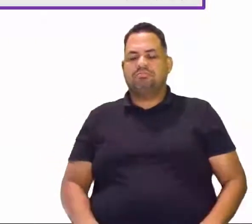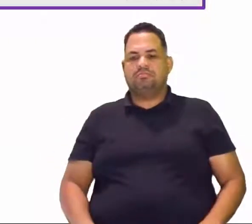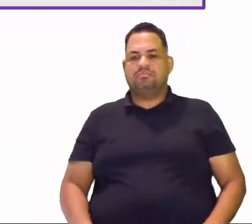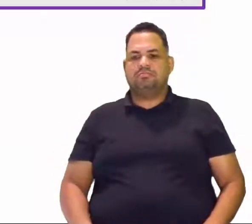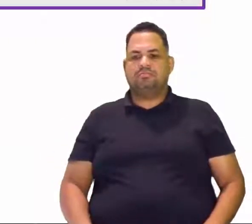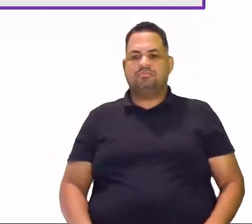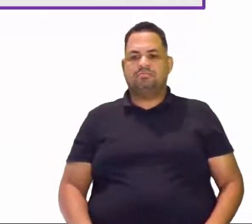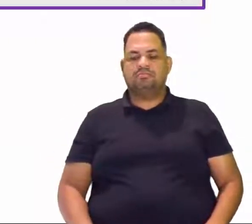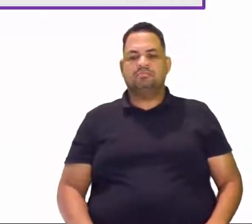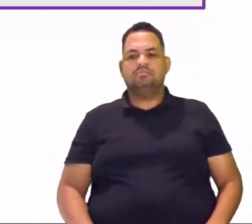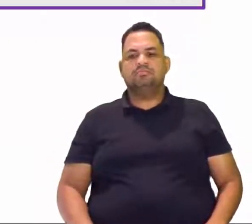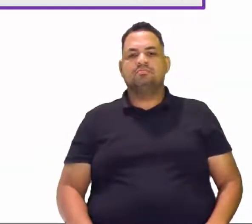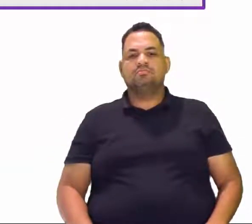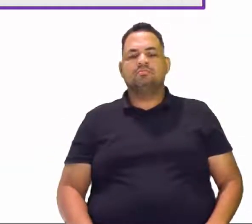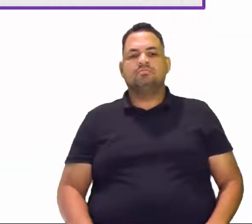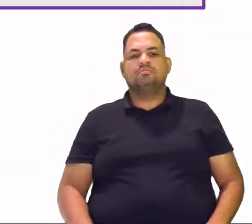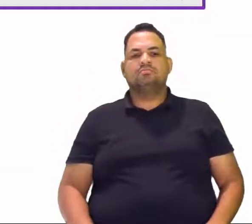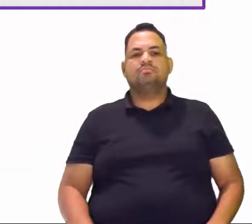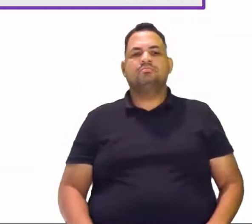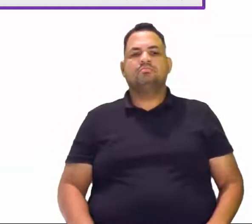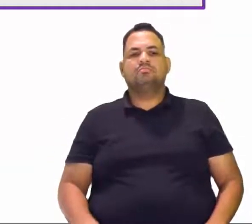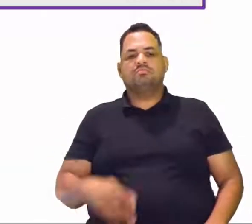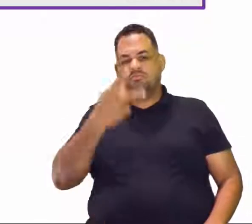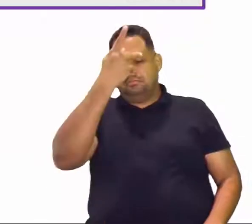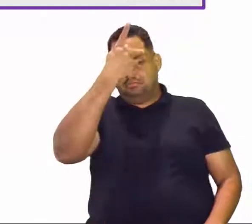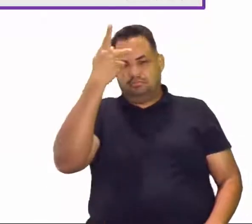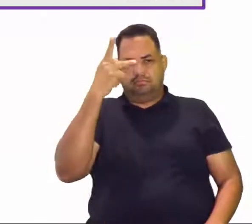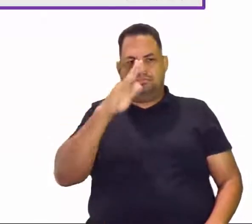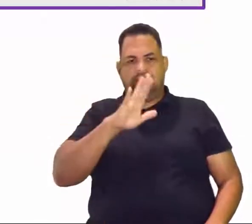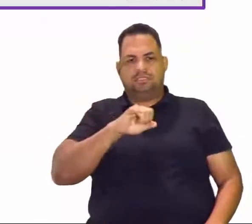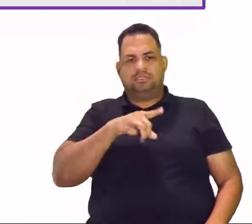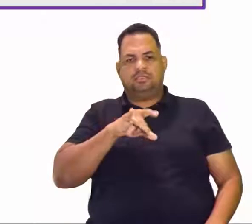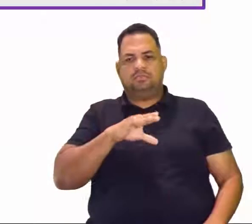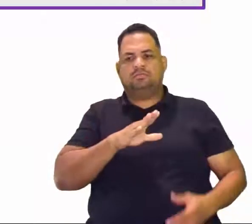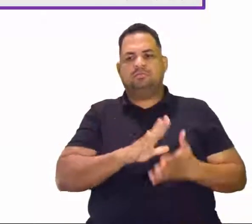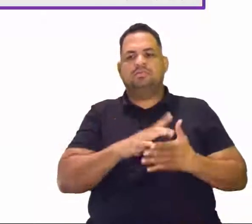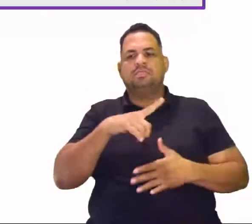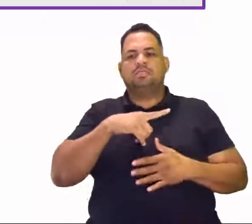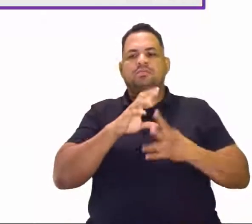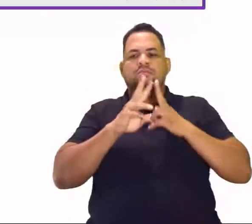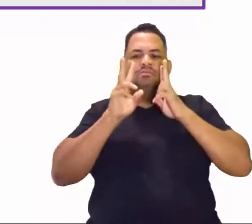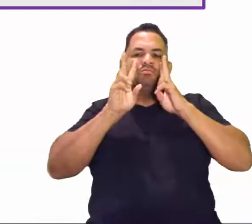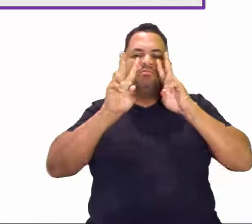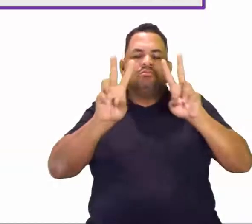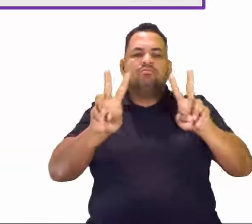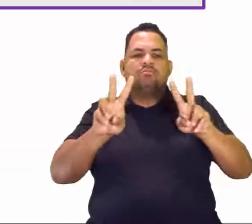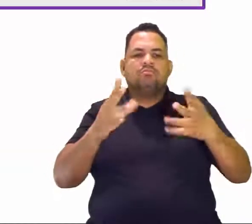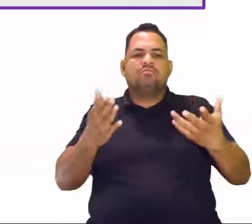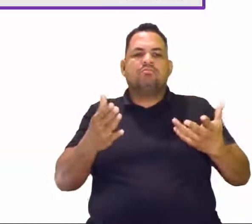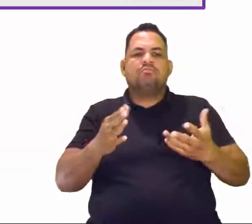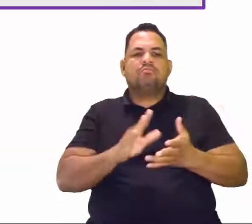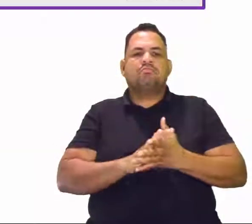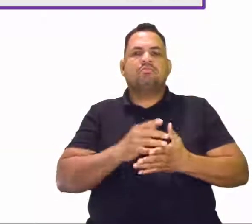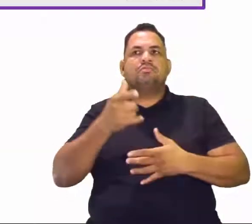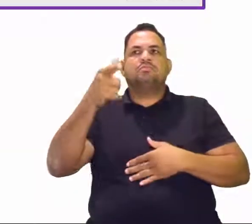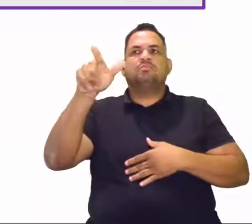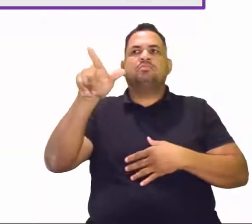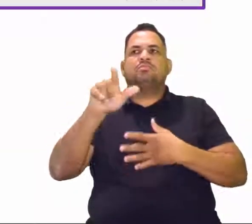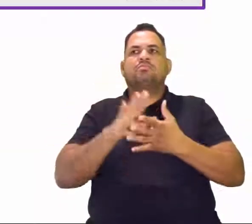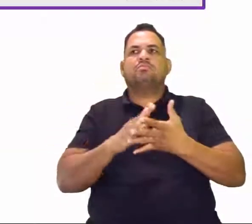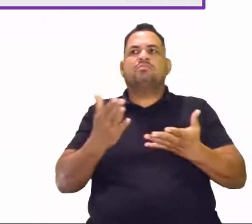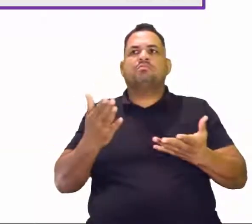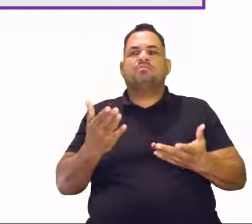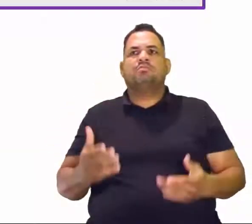A gente trabalha eles trabalham com a pessoa que a gente no centro e que ela trabalha com essa visão de que o restante